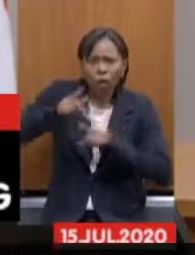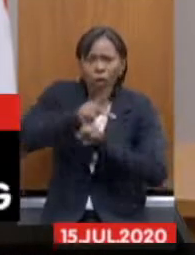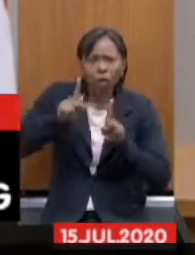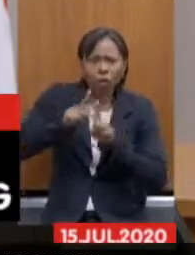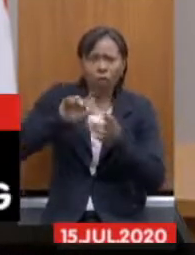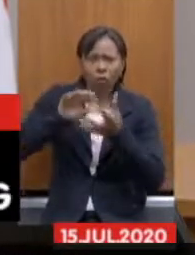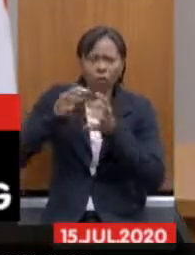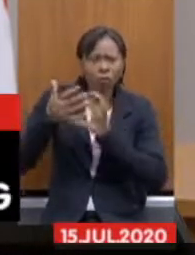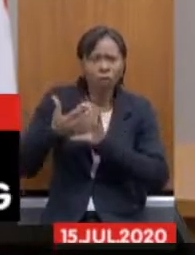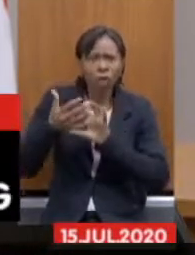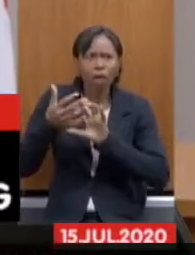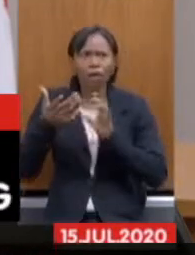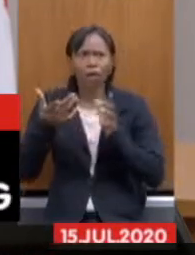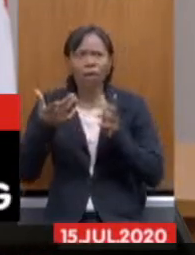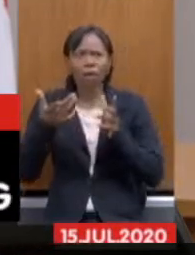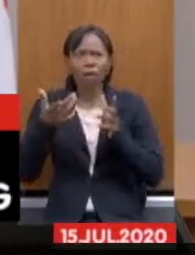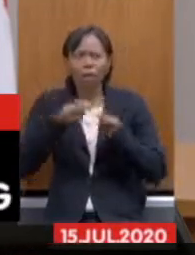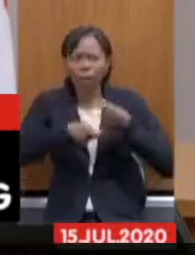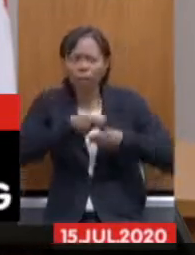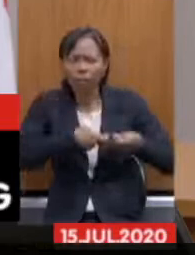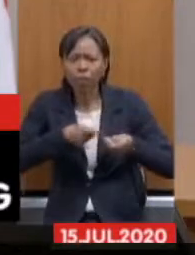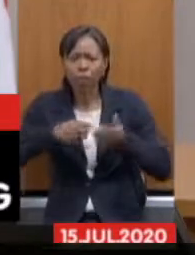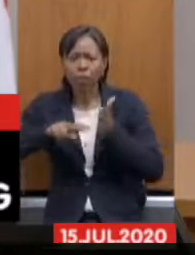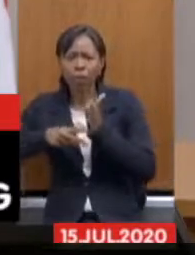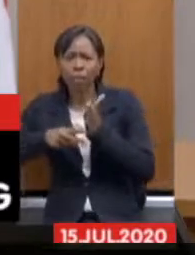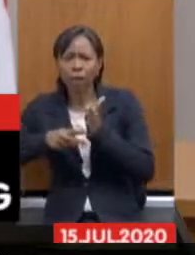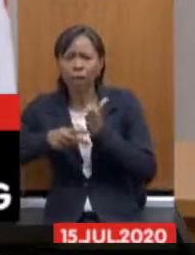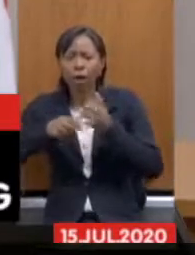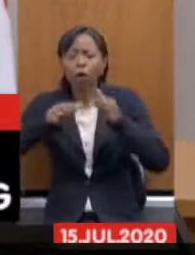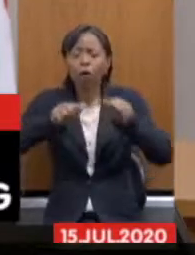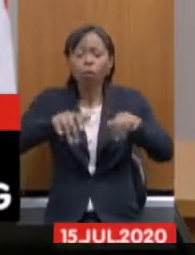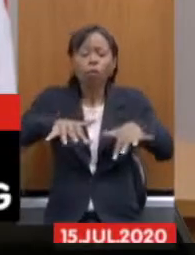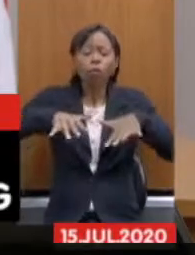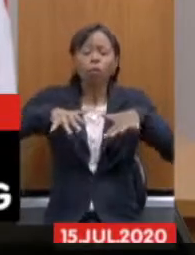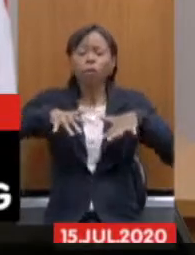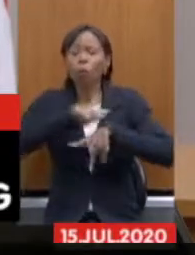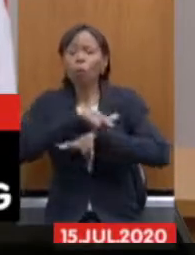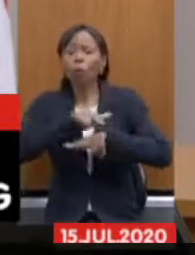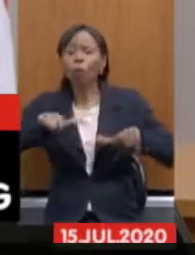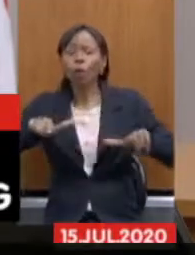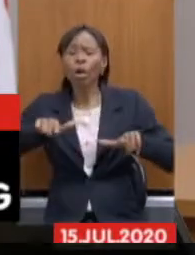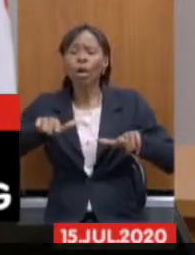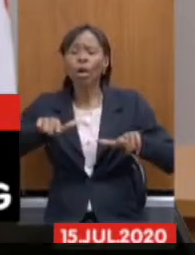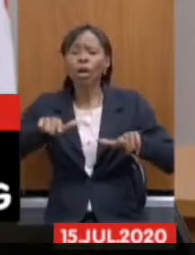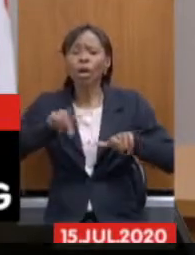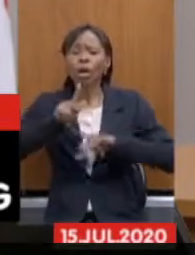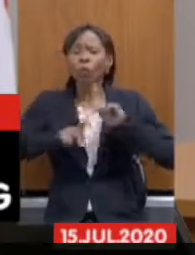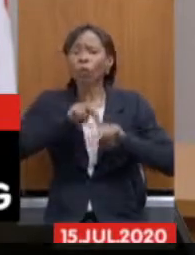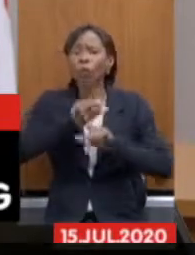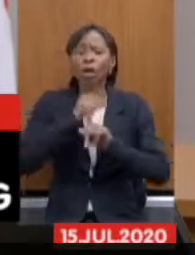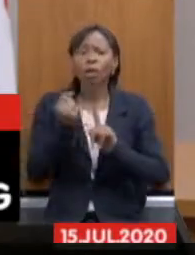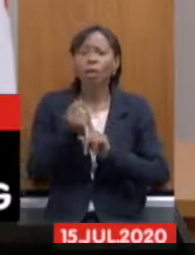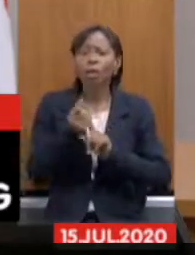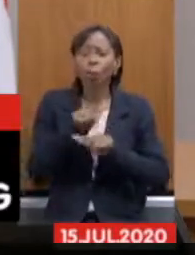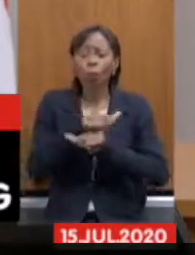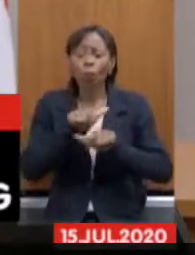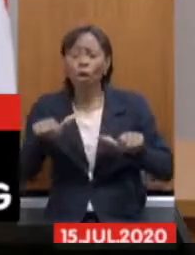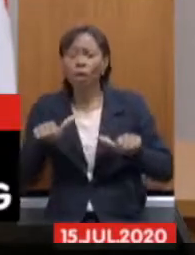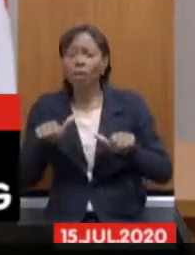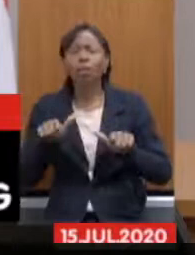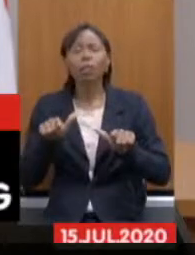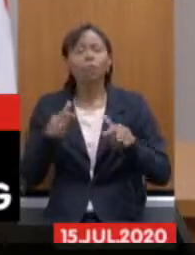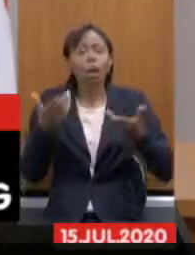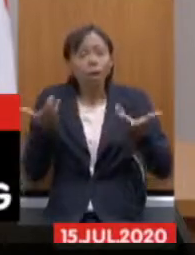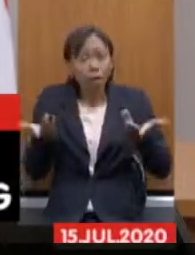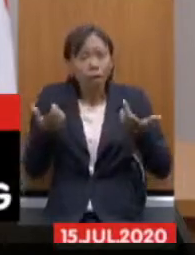administrativa e sindical sem a participação da sociedade a sociedade tem que discutir os seus